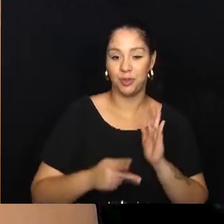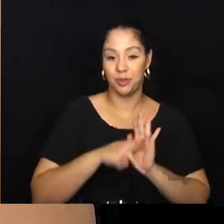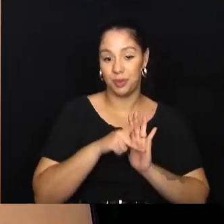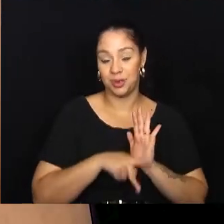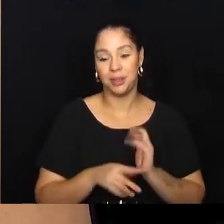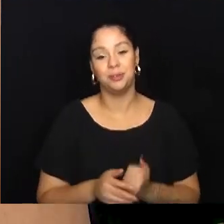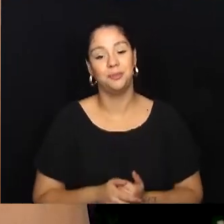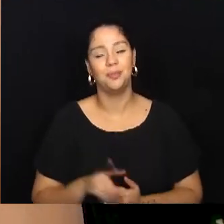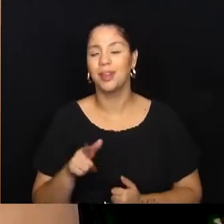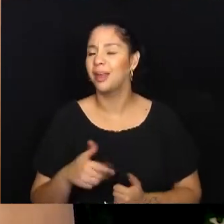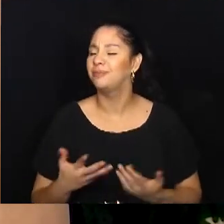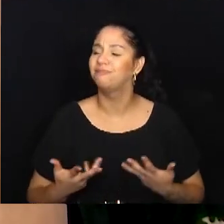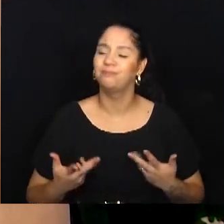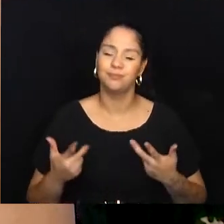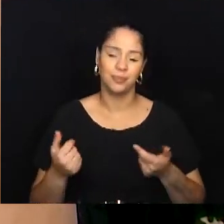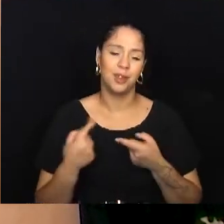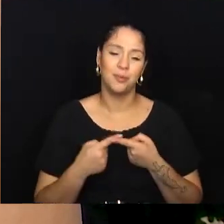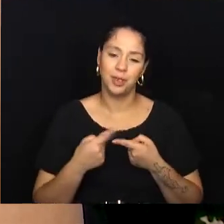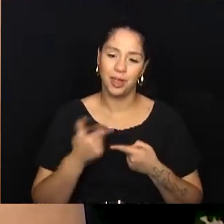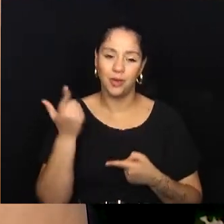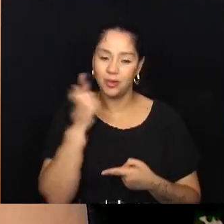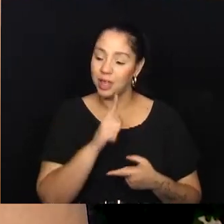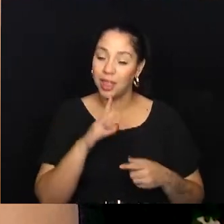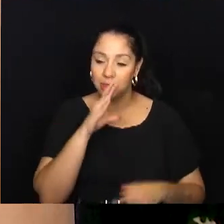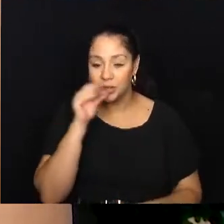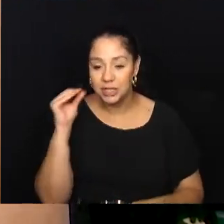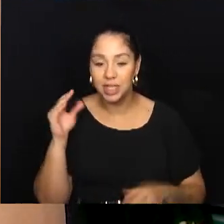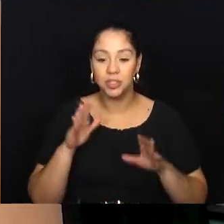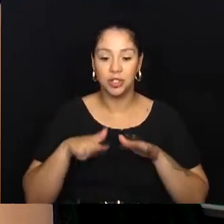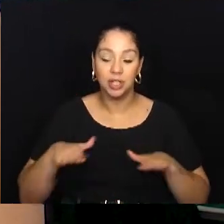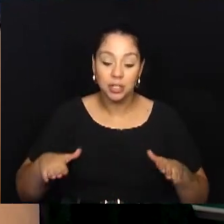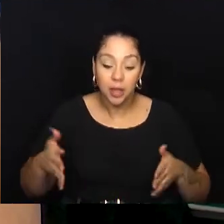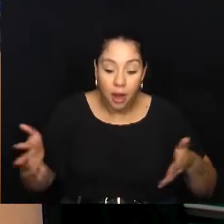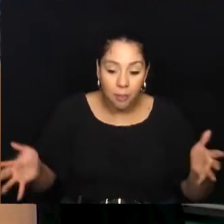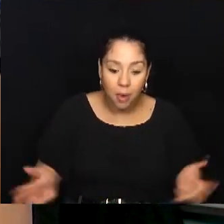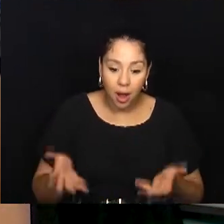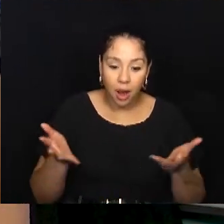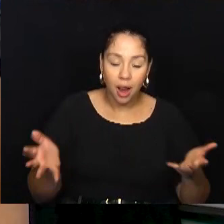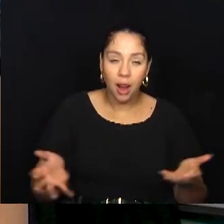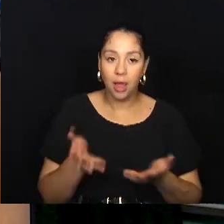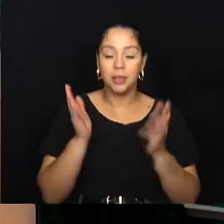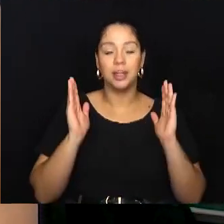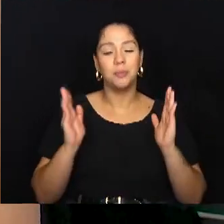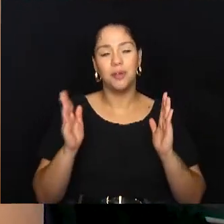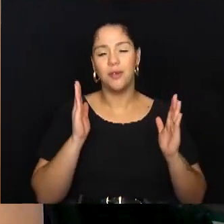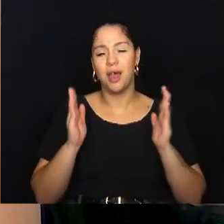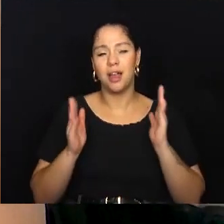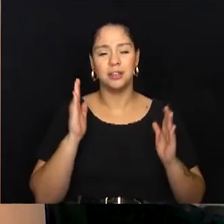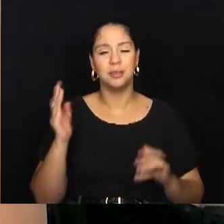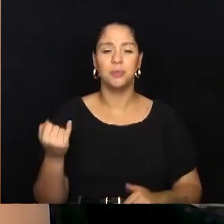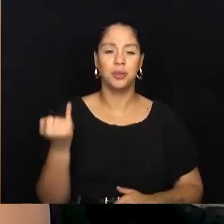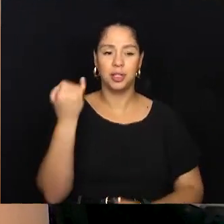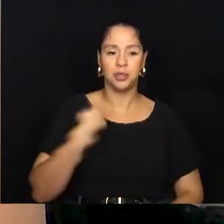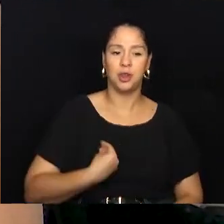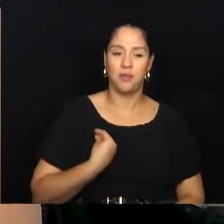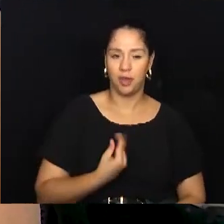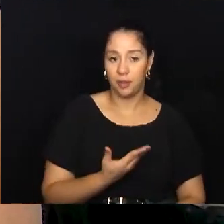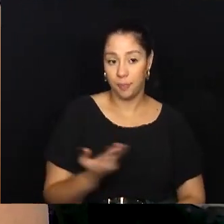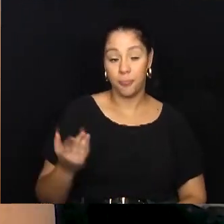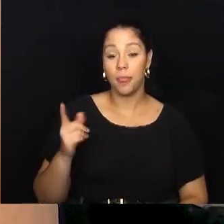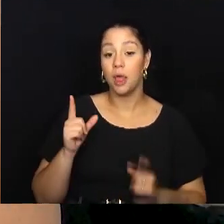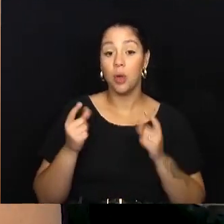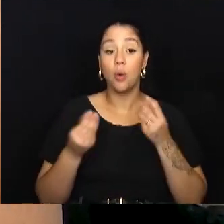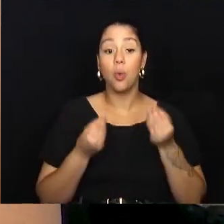É incrível, porque você consegue estimular adolescentes, crianças e adolescentes, numa fase muito importante da vida delas,